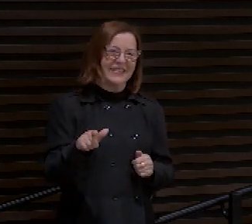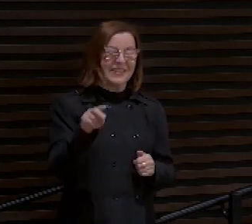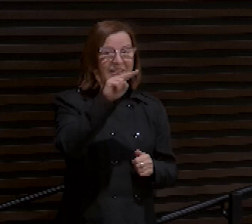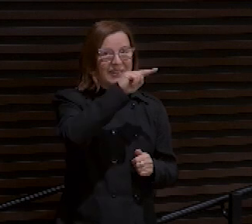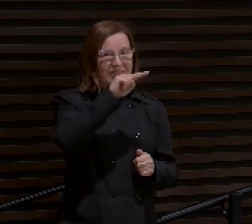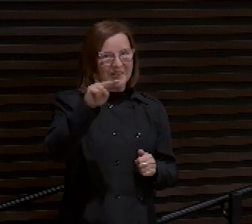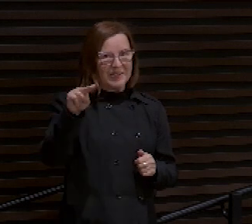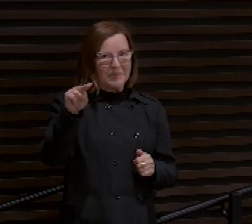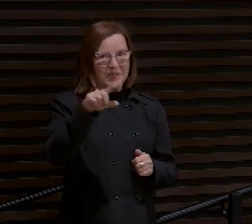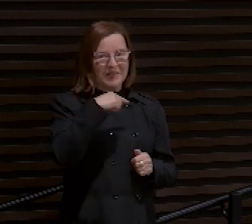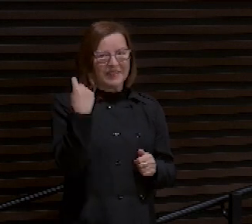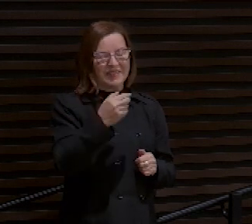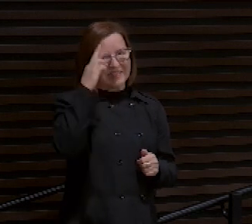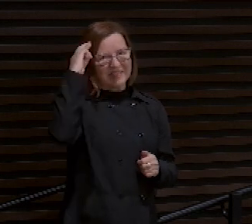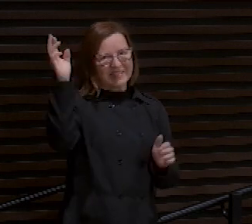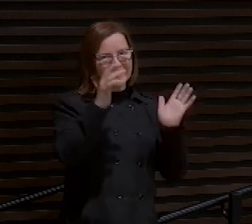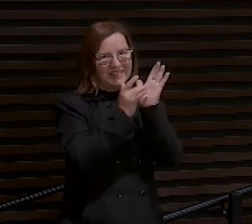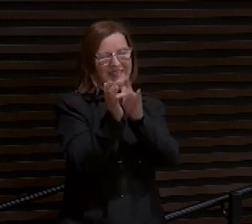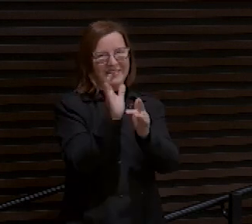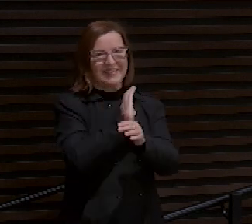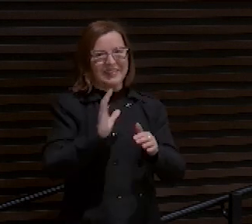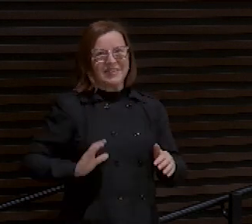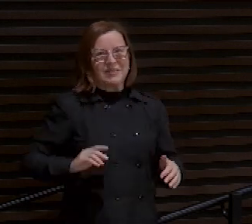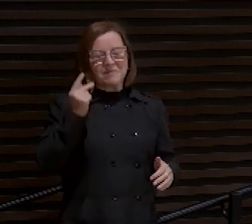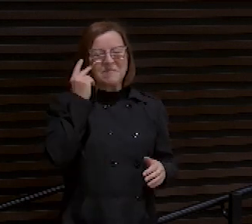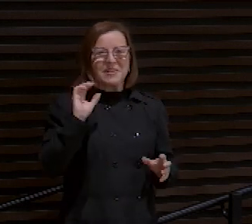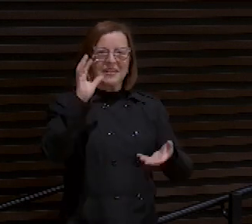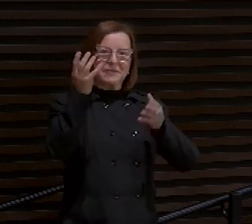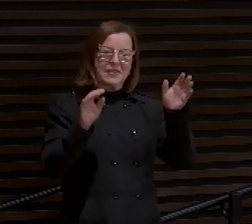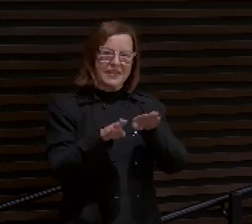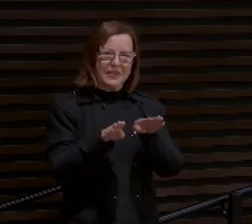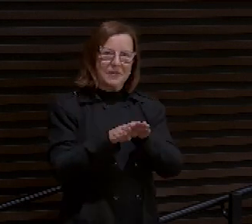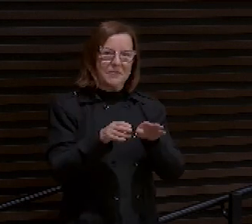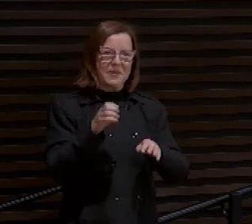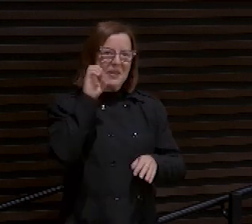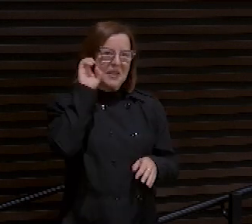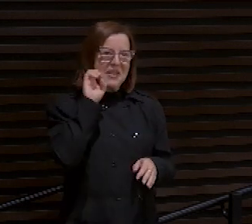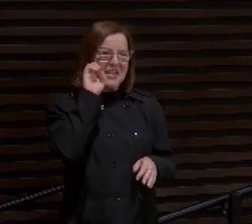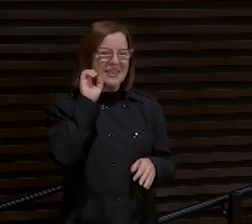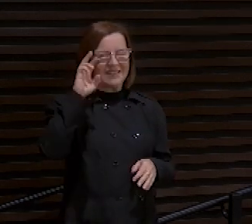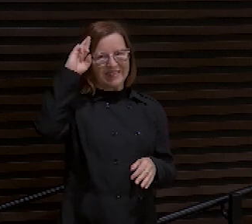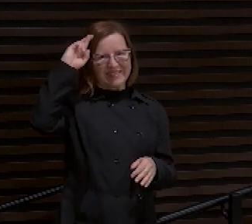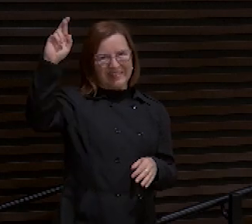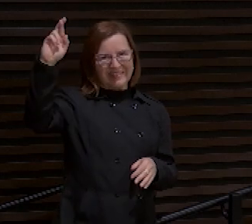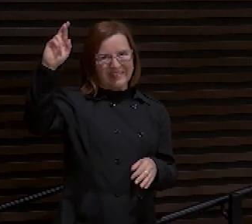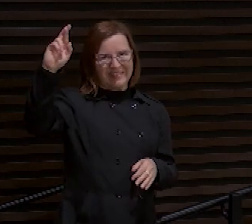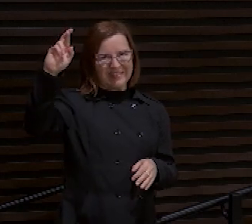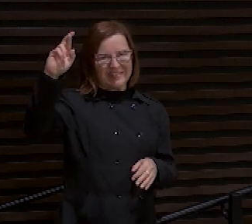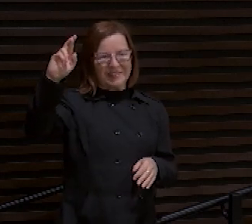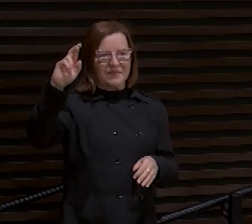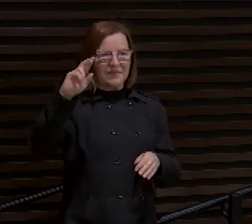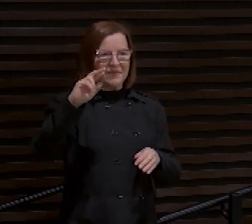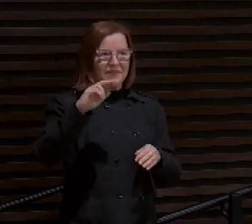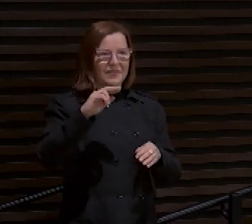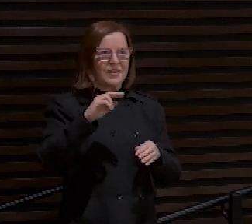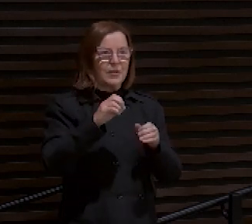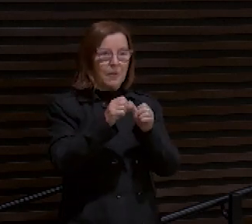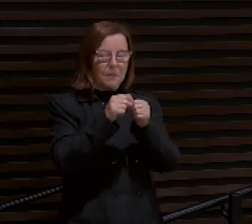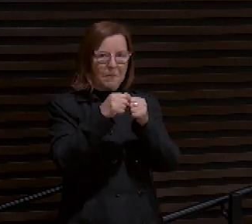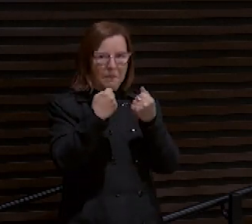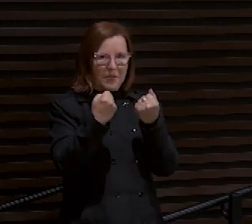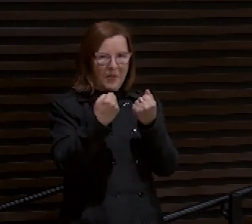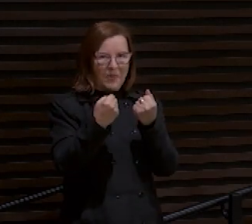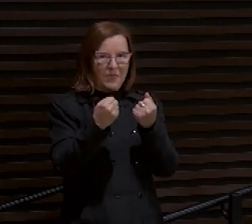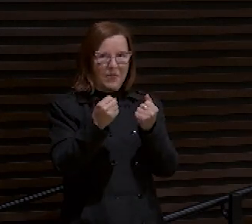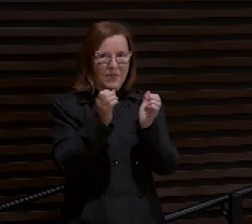nosso Senhor Jesus Cristo, para celebrarmos também a ceia do Senhor, partirmos juntos o pão e